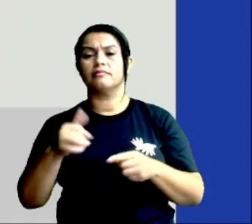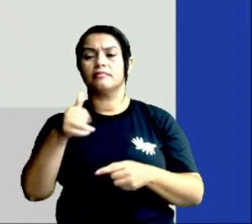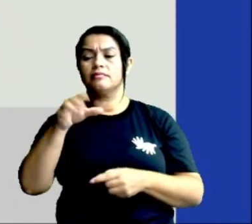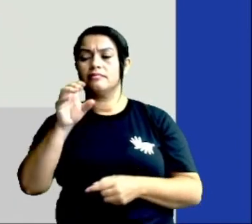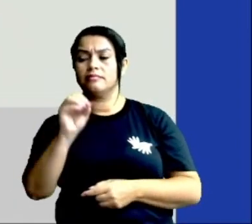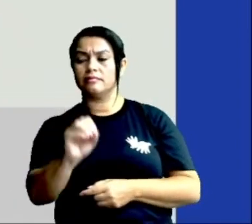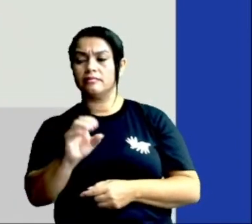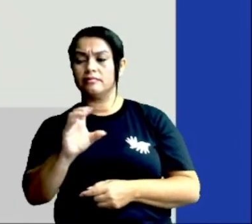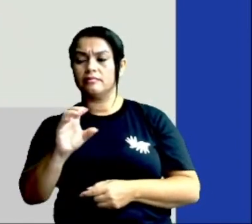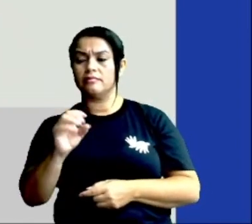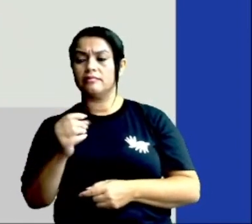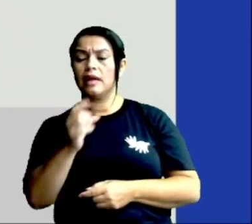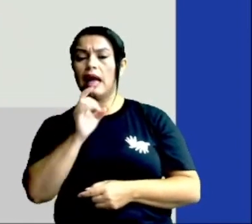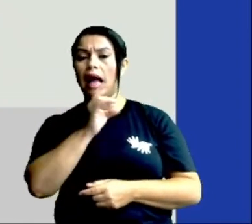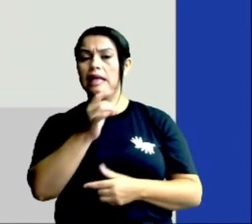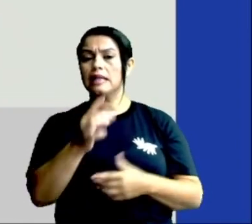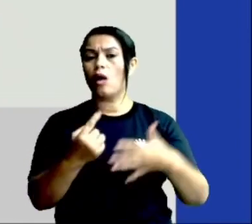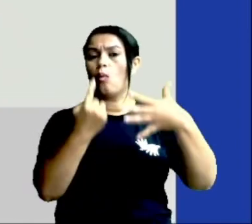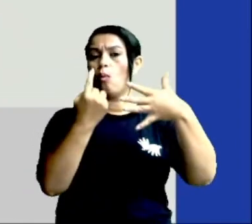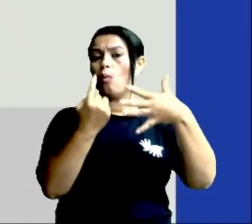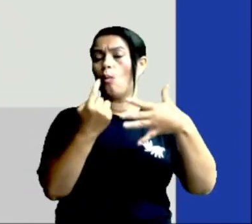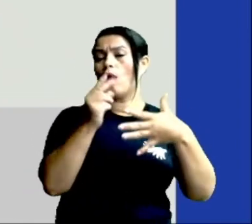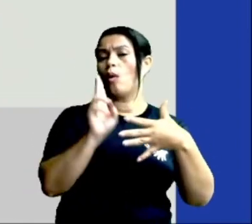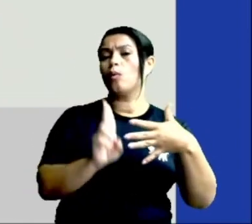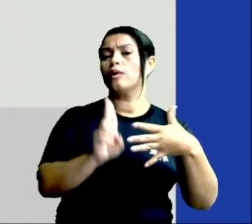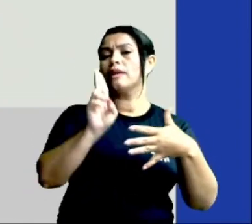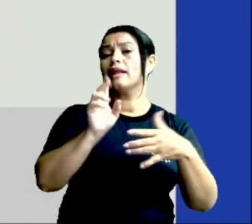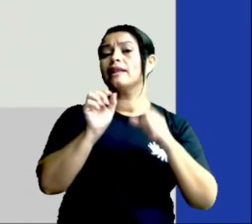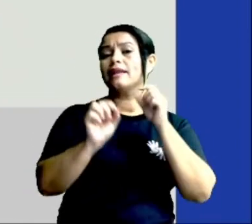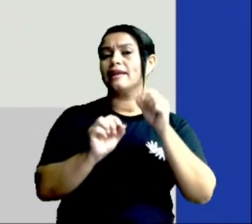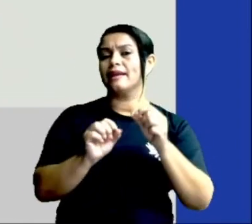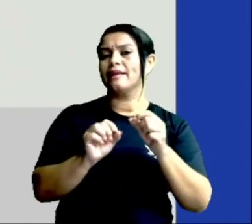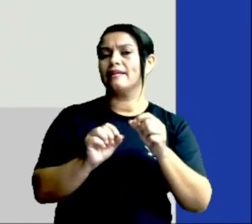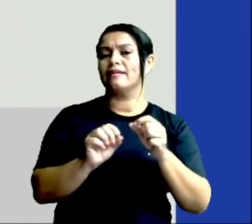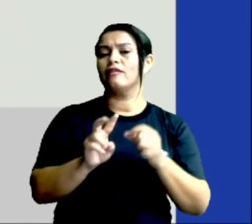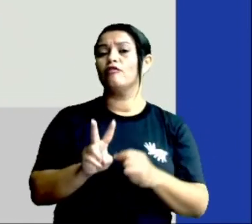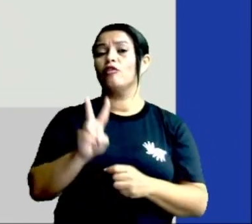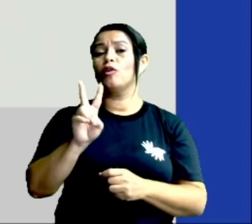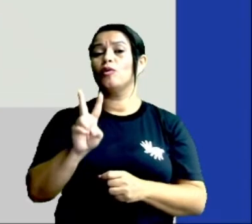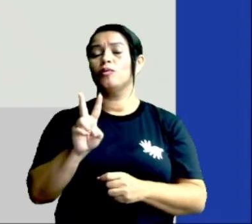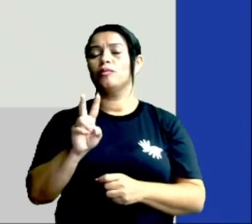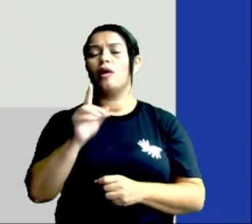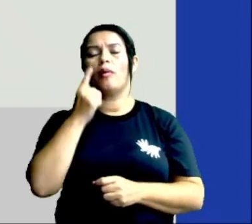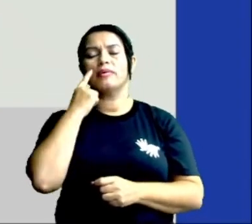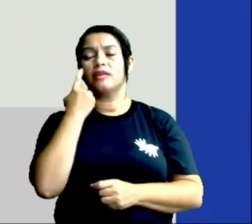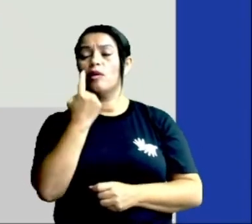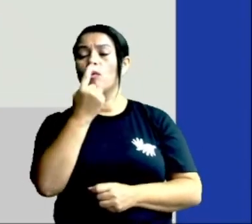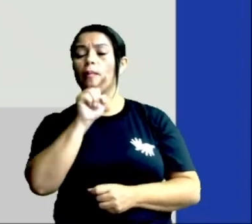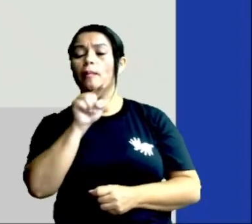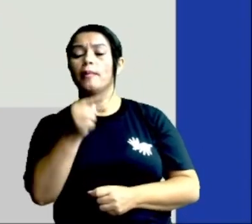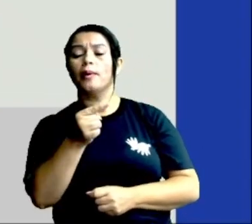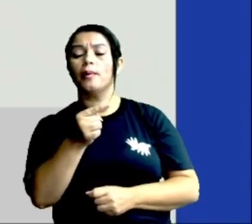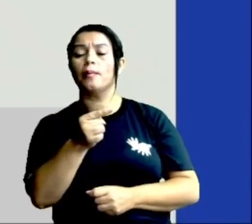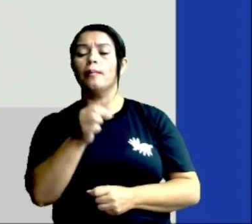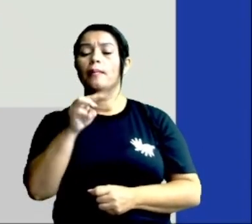volume equivale a uma unidade de volume imediatamente superior. 1000